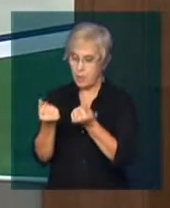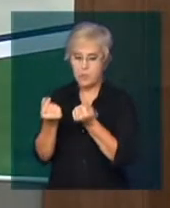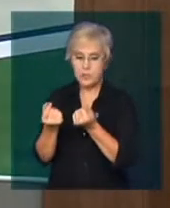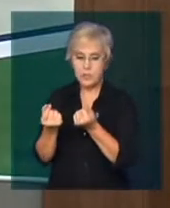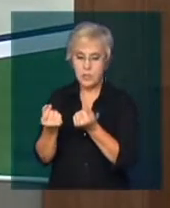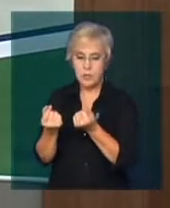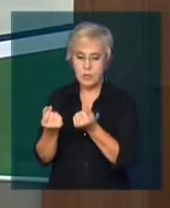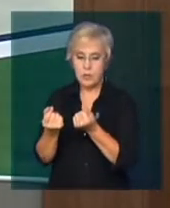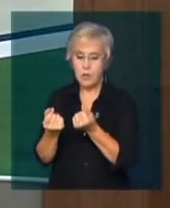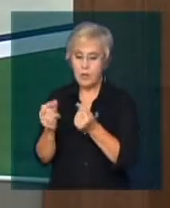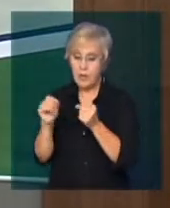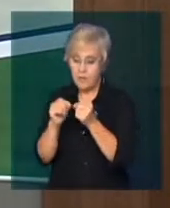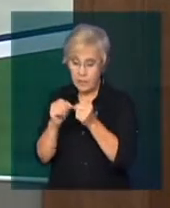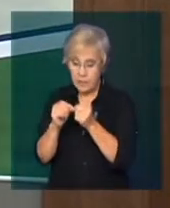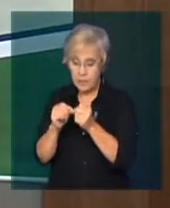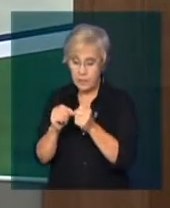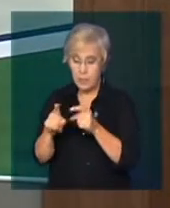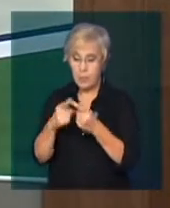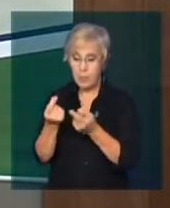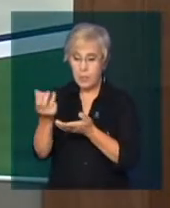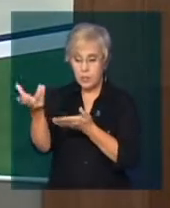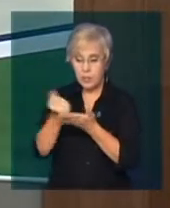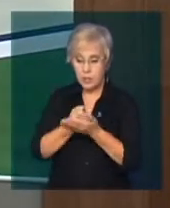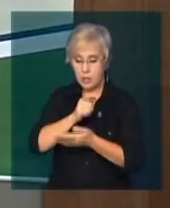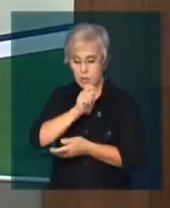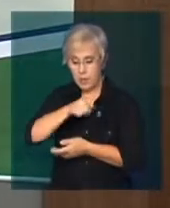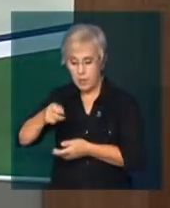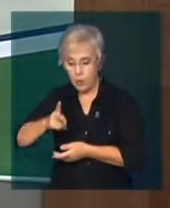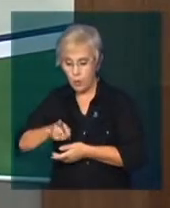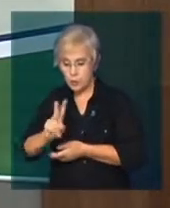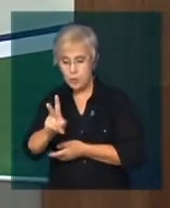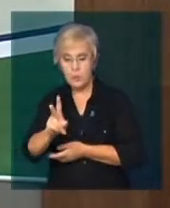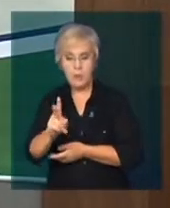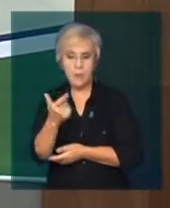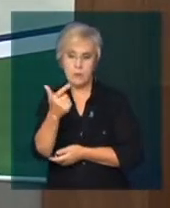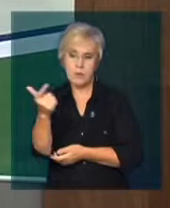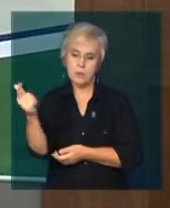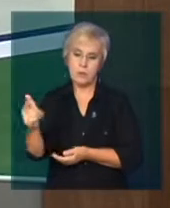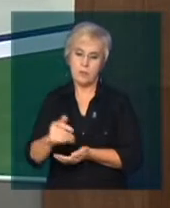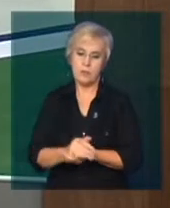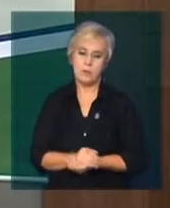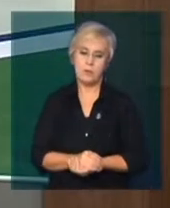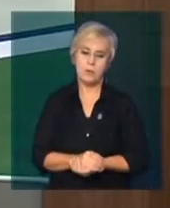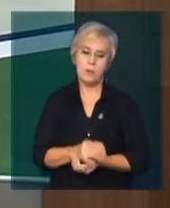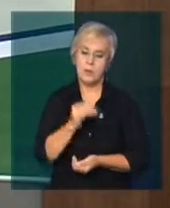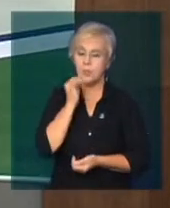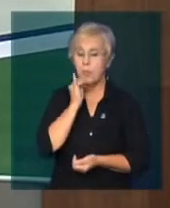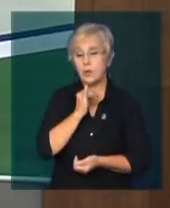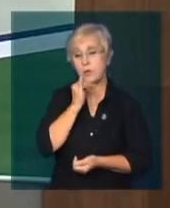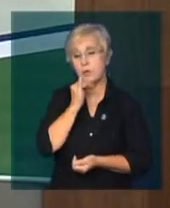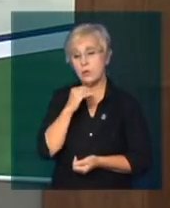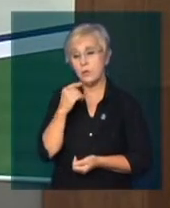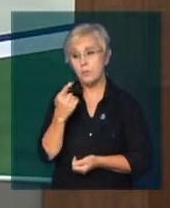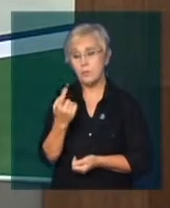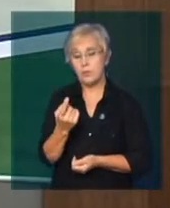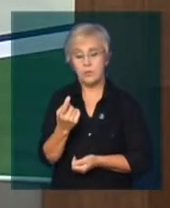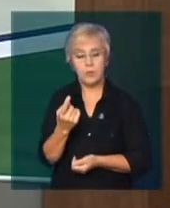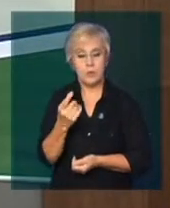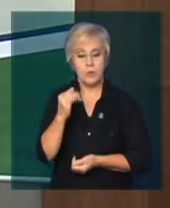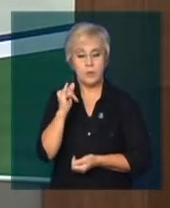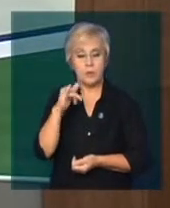recurso necessário para o custeio dessas atividades. Há de se dar como exemplo aqui o caso de um CIMEI,